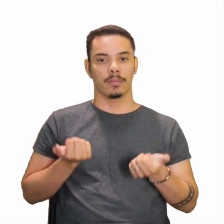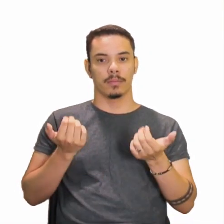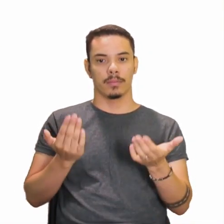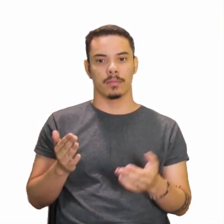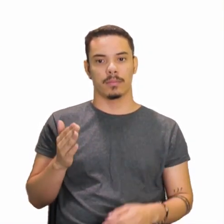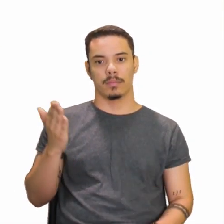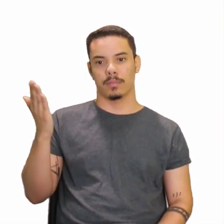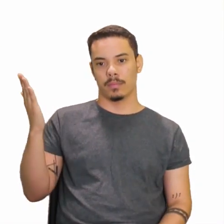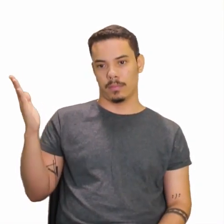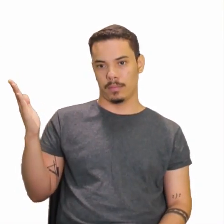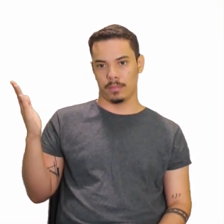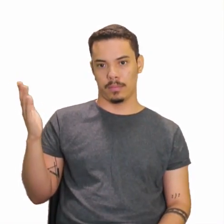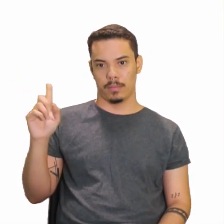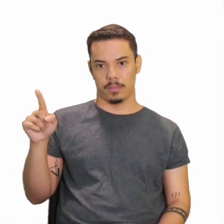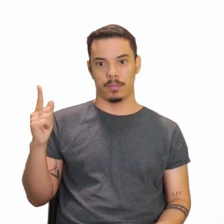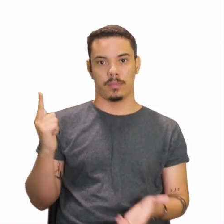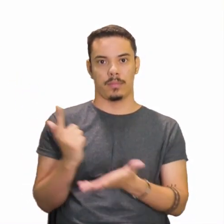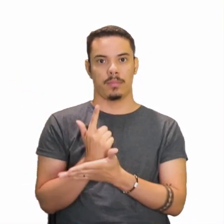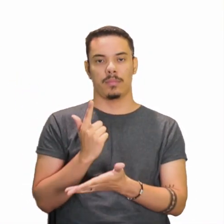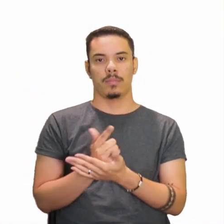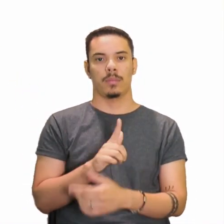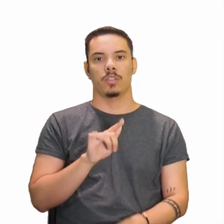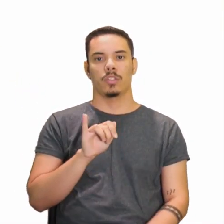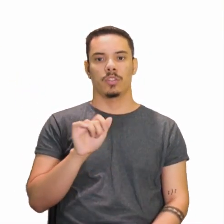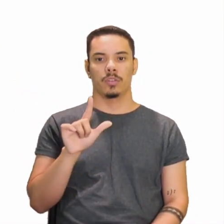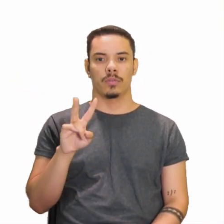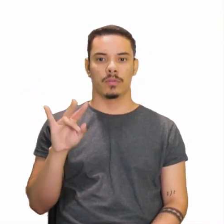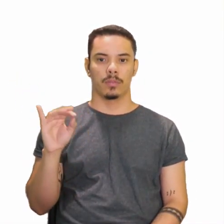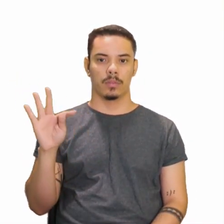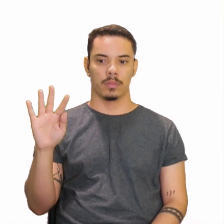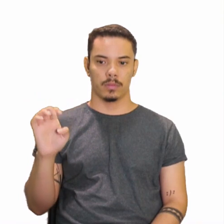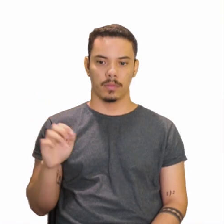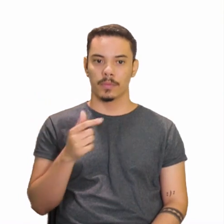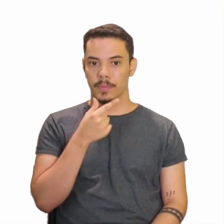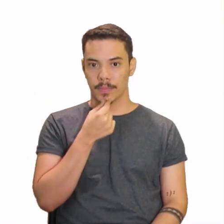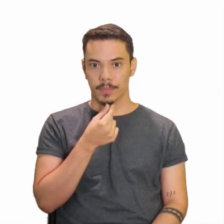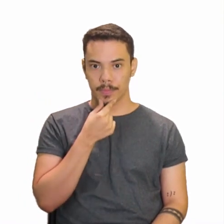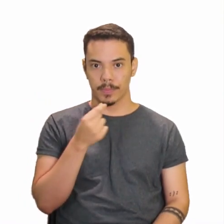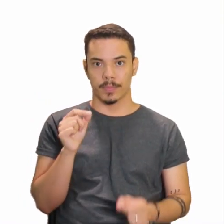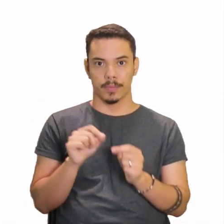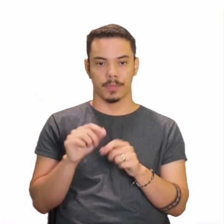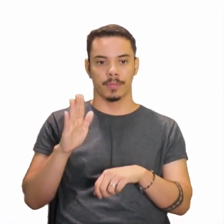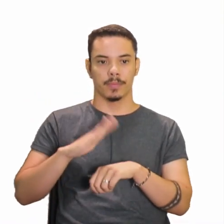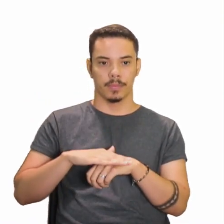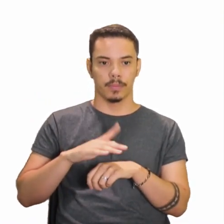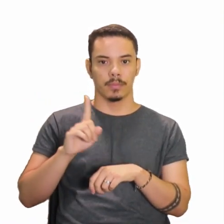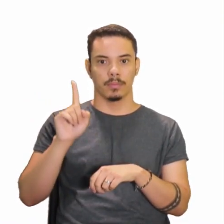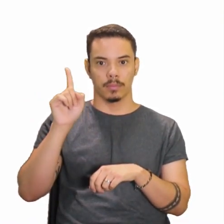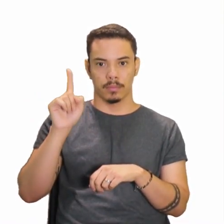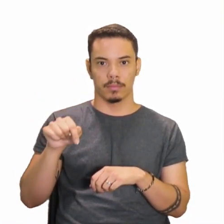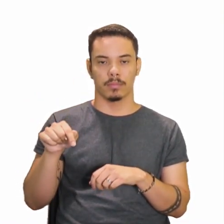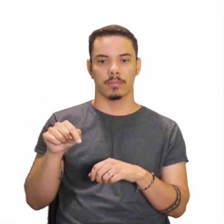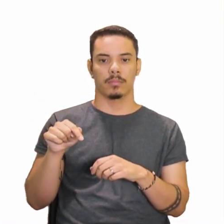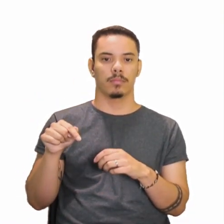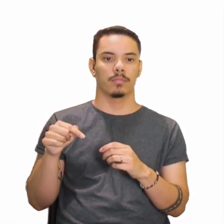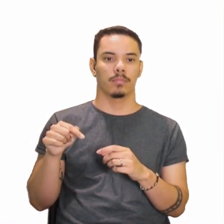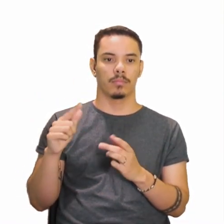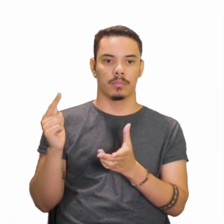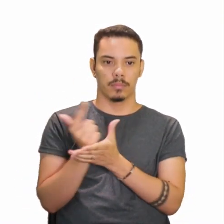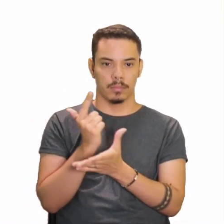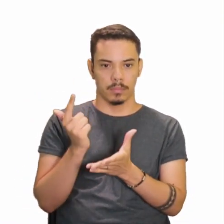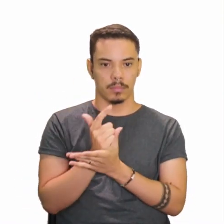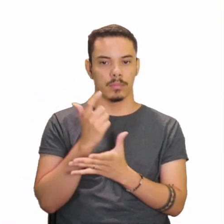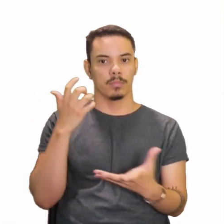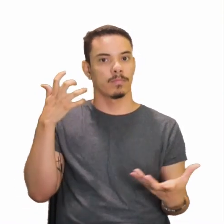O Alto da Barca do Inferno, de Gil Vicente. Então, é uma obra complexa, por